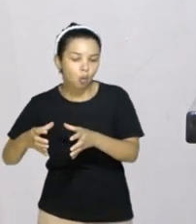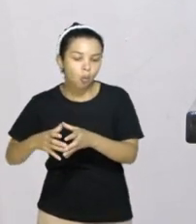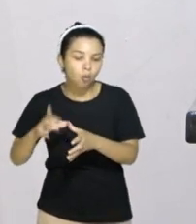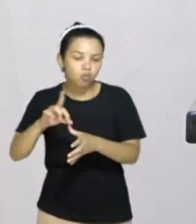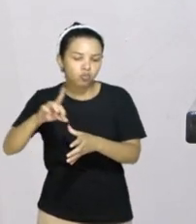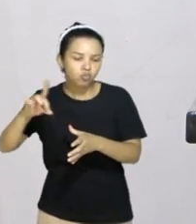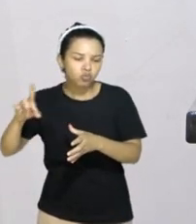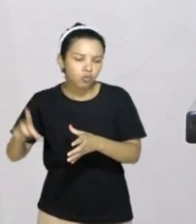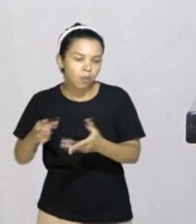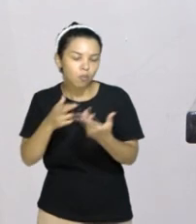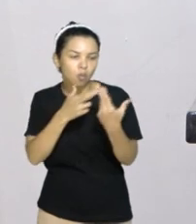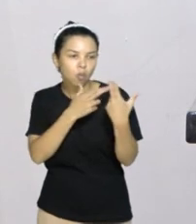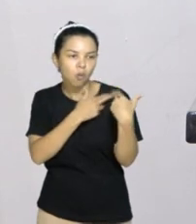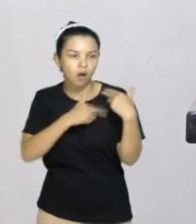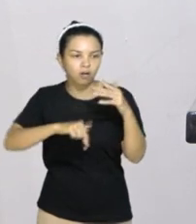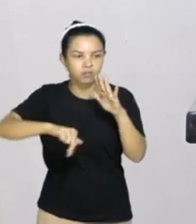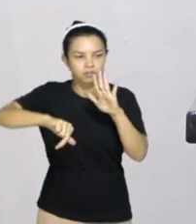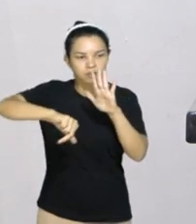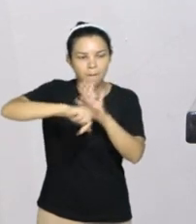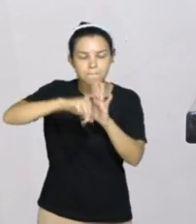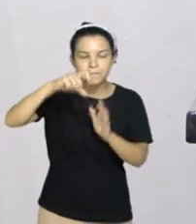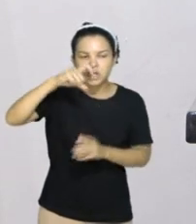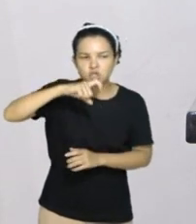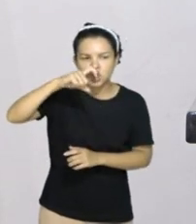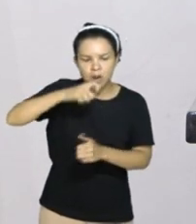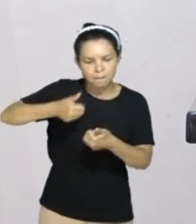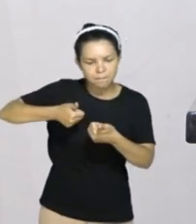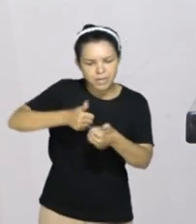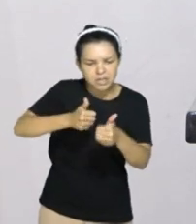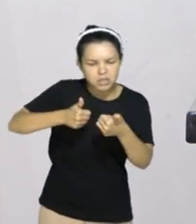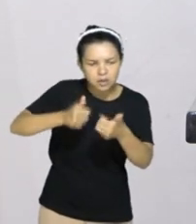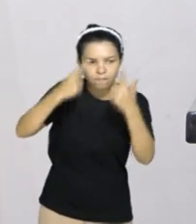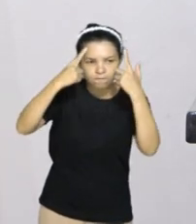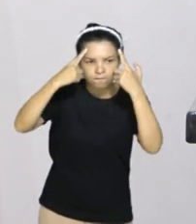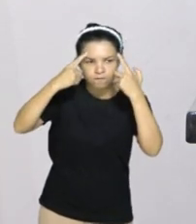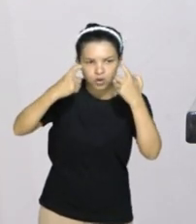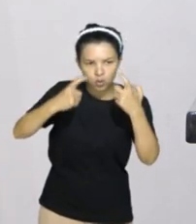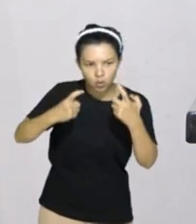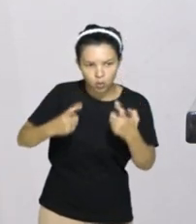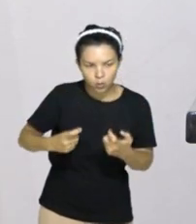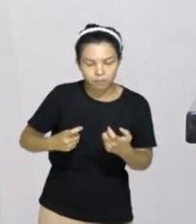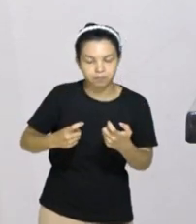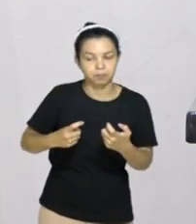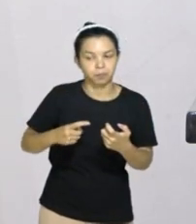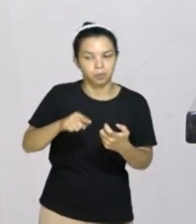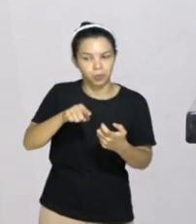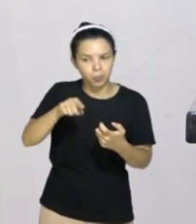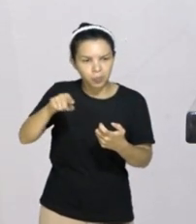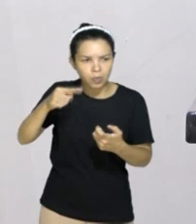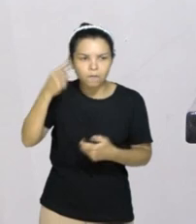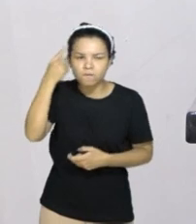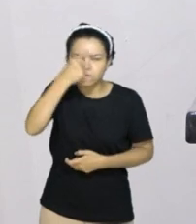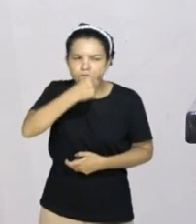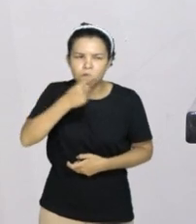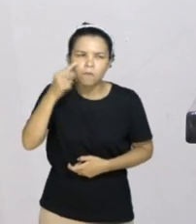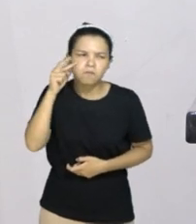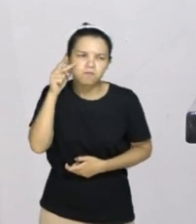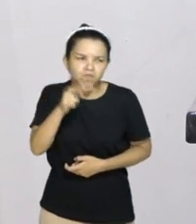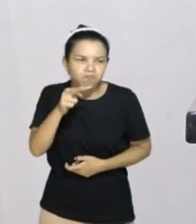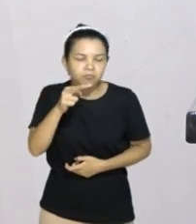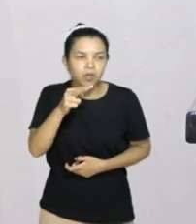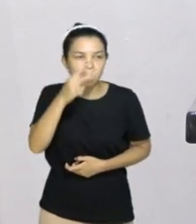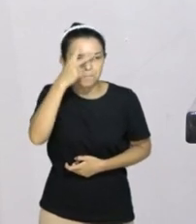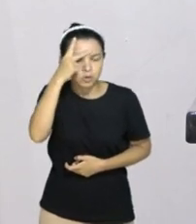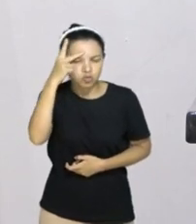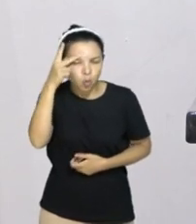criminosas mentiras nas perseguições e violências que sejam conhecidas caras das pessoas que estão atacando a escola